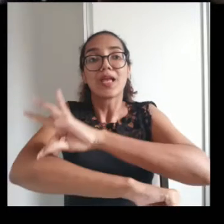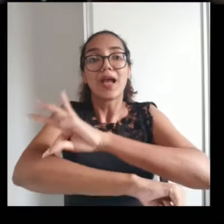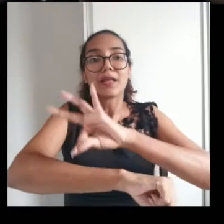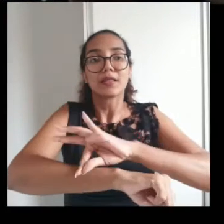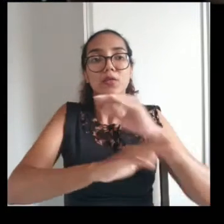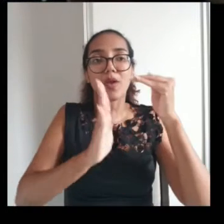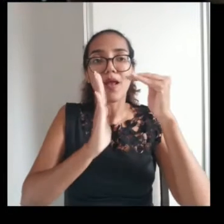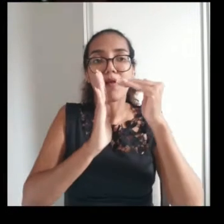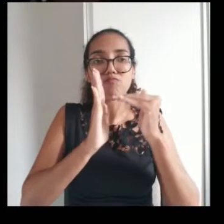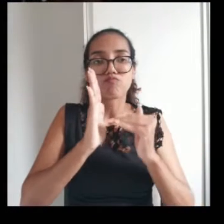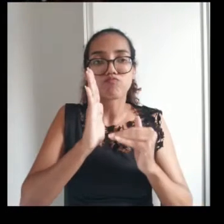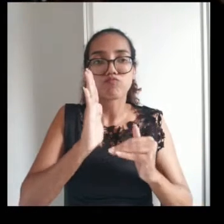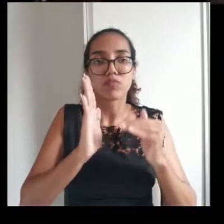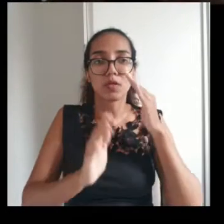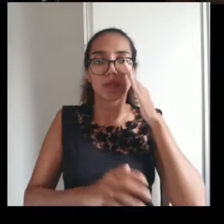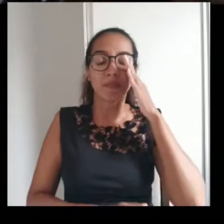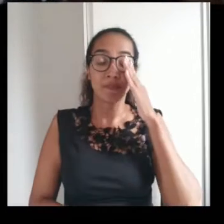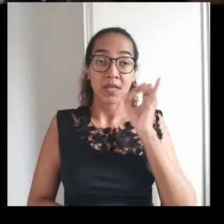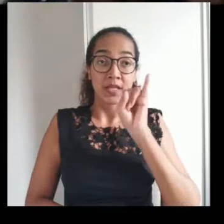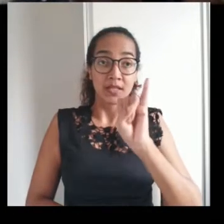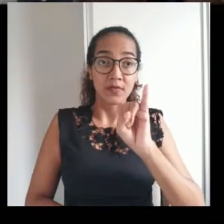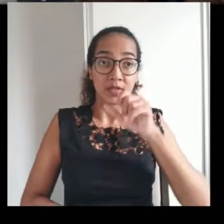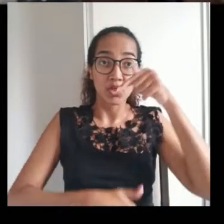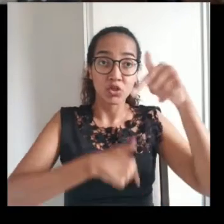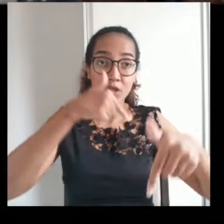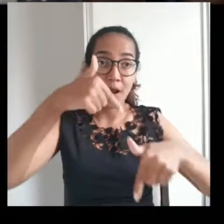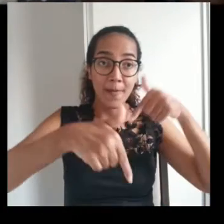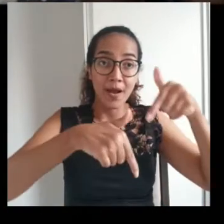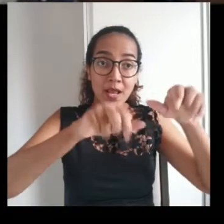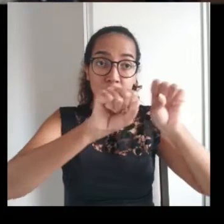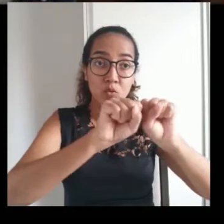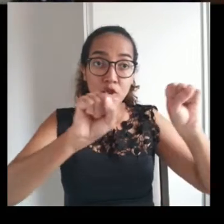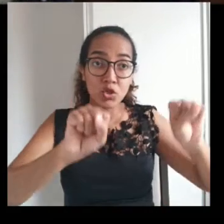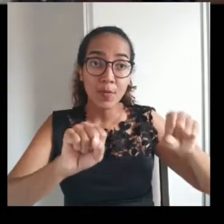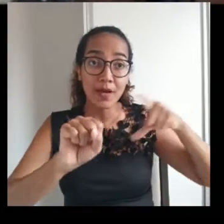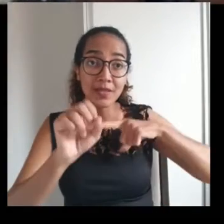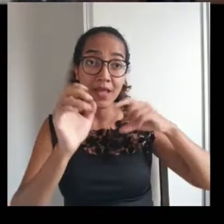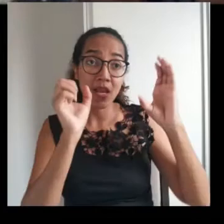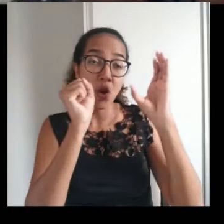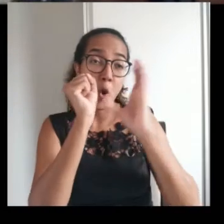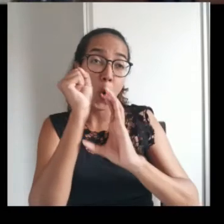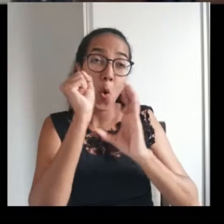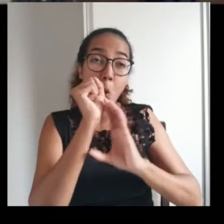de código, eu já cheguei a trabalhar com sistemas na época que eu fazia parte, né,